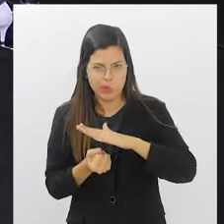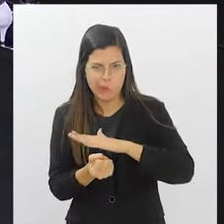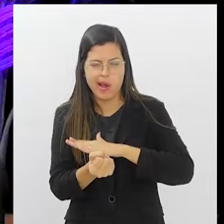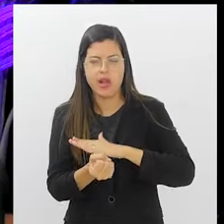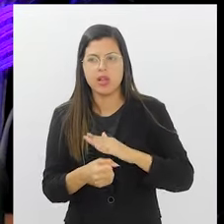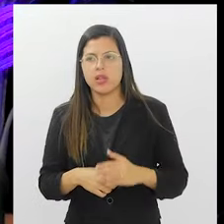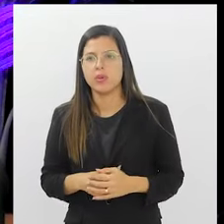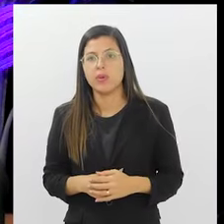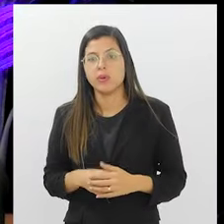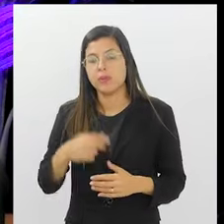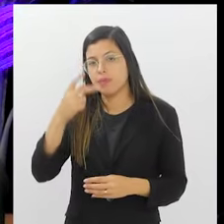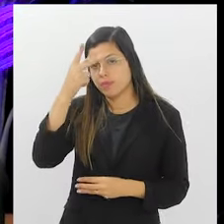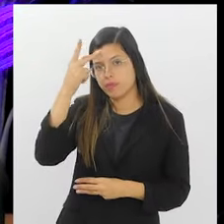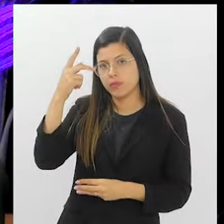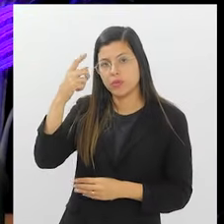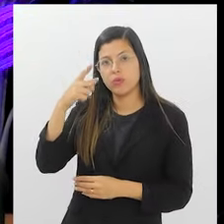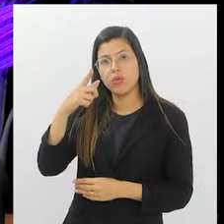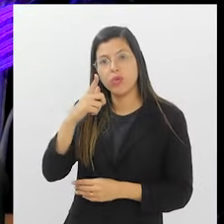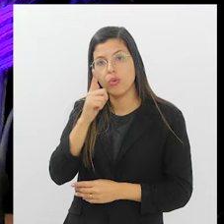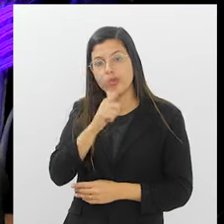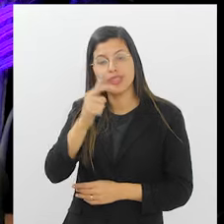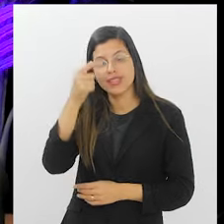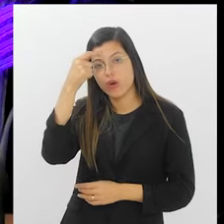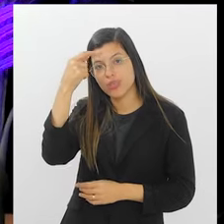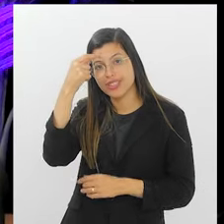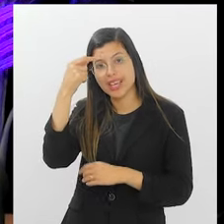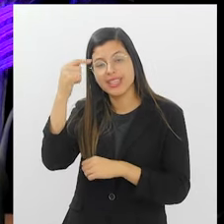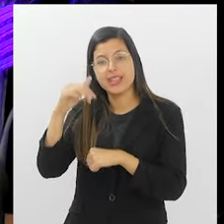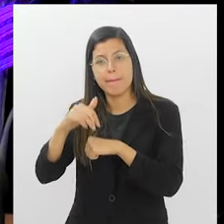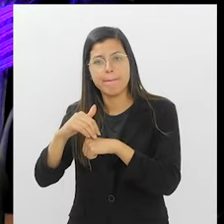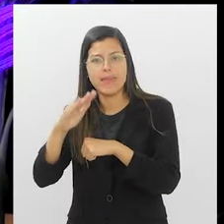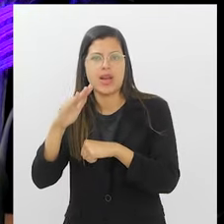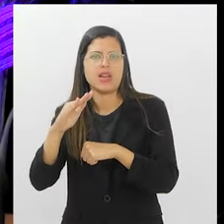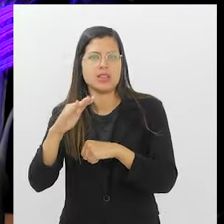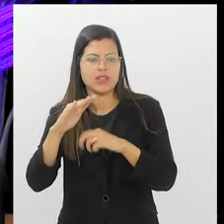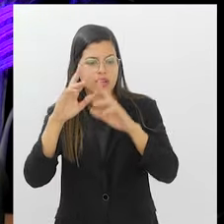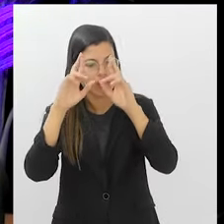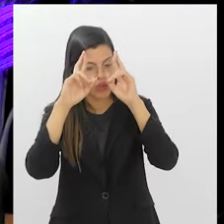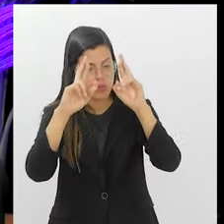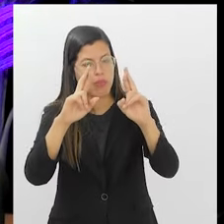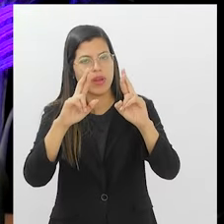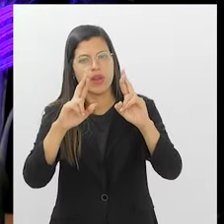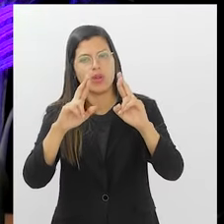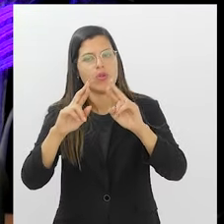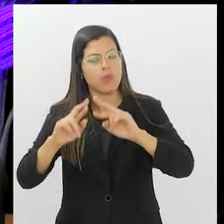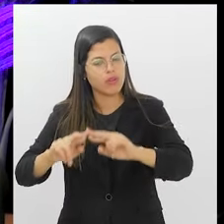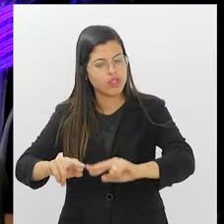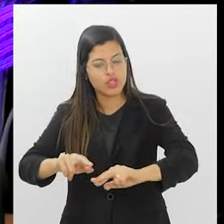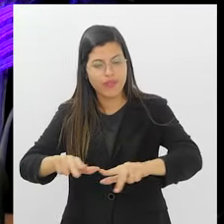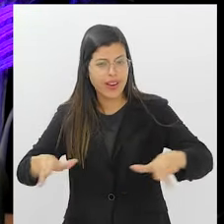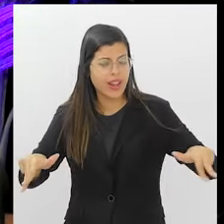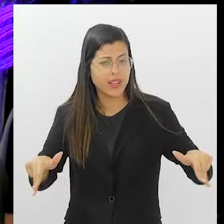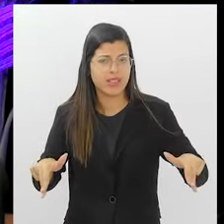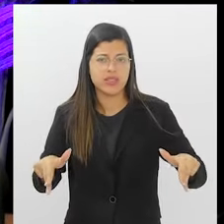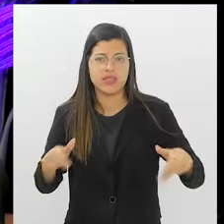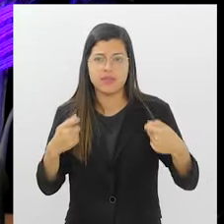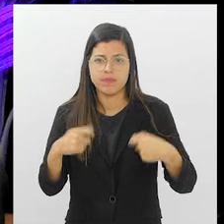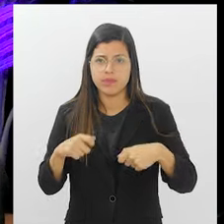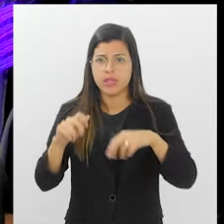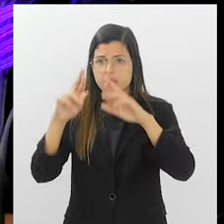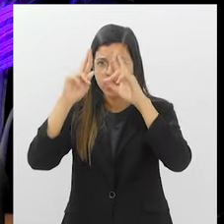e parto, né? Que a pessoa tenha mais consciência, mais respeito, que tem uma diferença, né? Mas é uma diferença que a gente